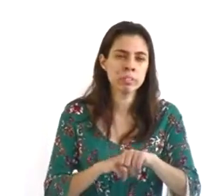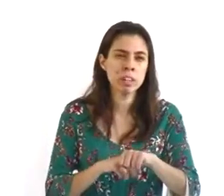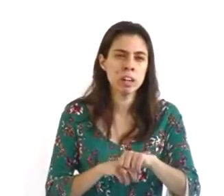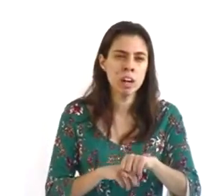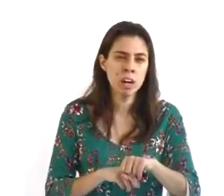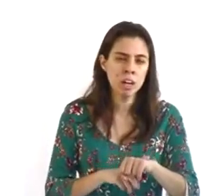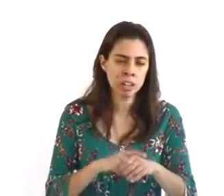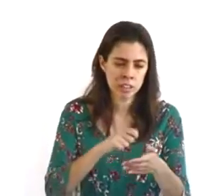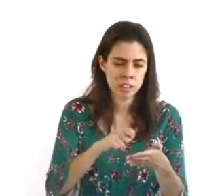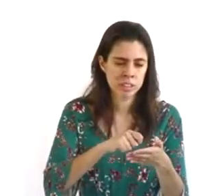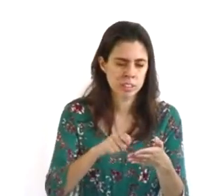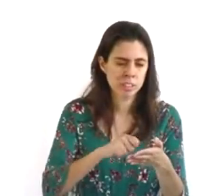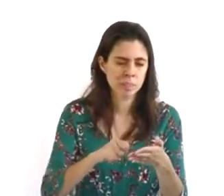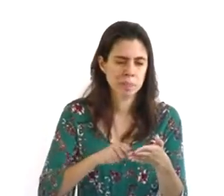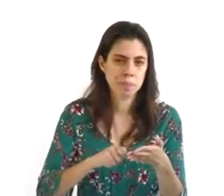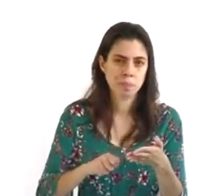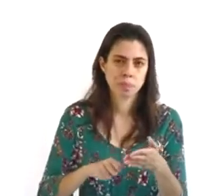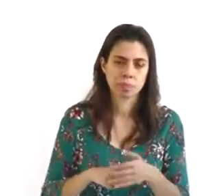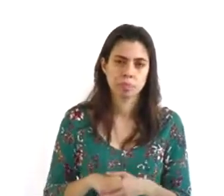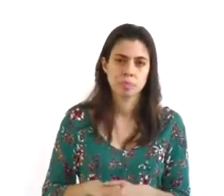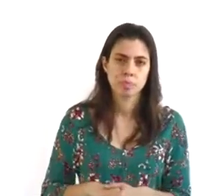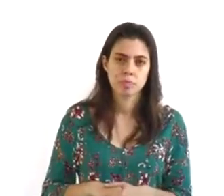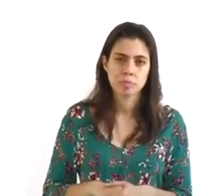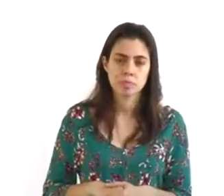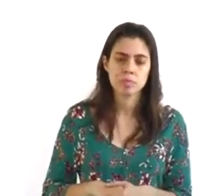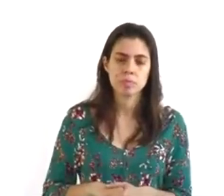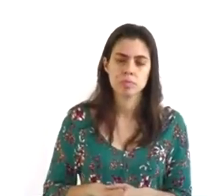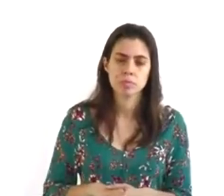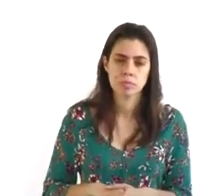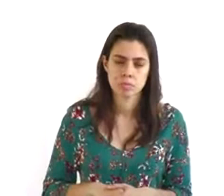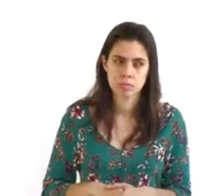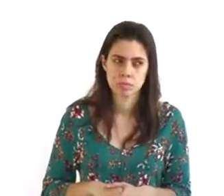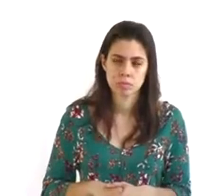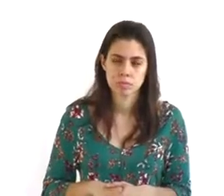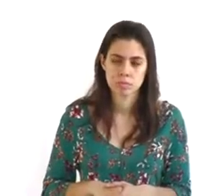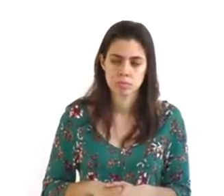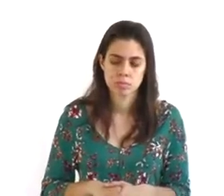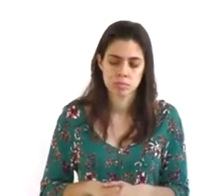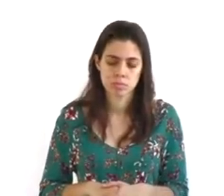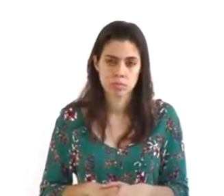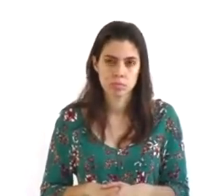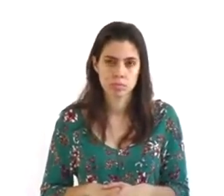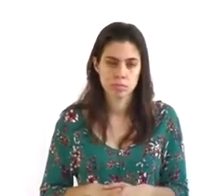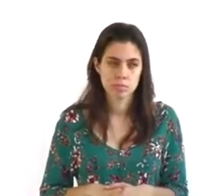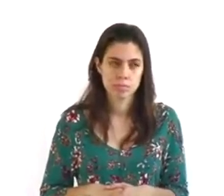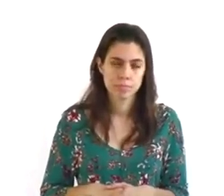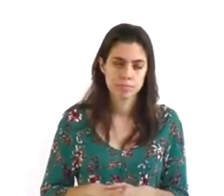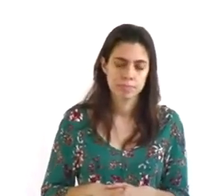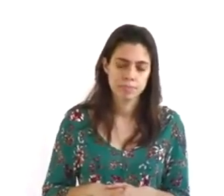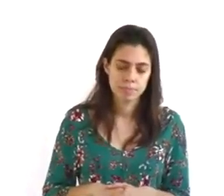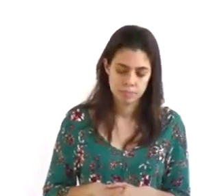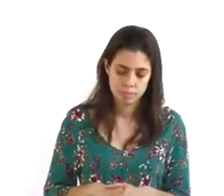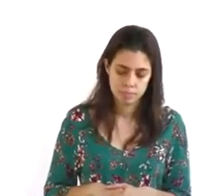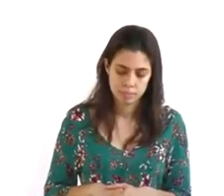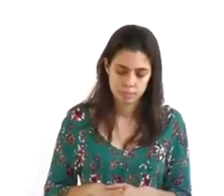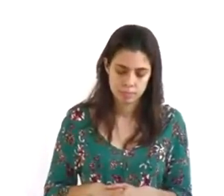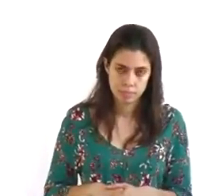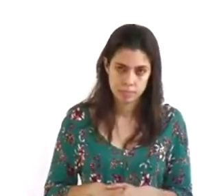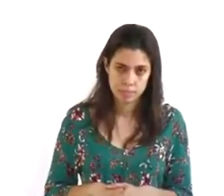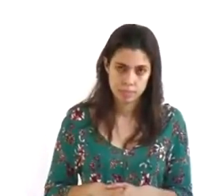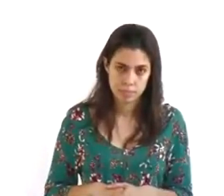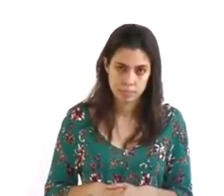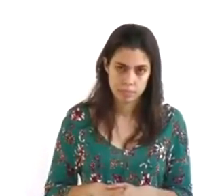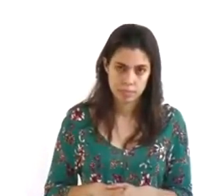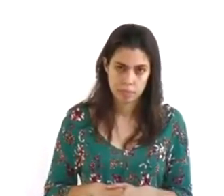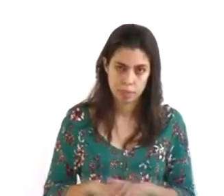este salmo está mencionando nos versos que nós acabamos de ler. Mas nós podemos ver em alguns momentos especiais na vida